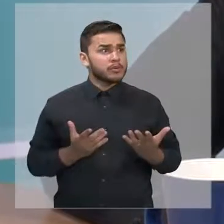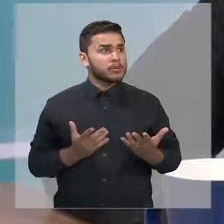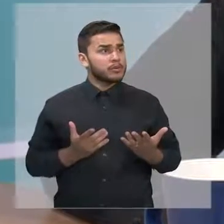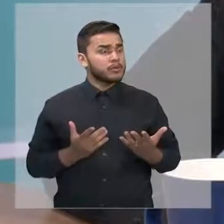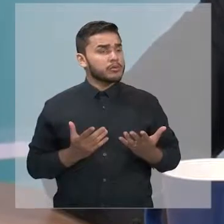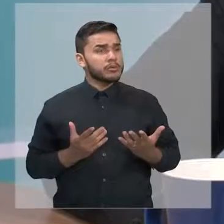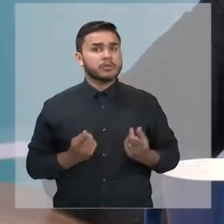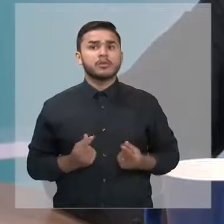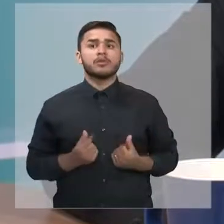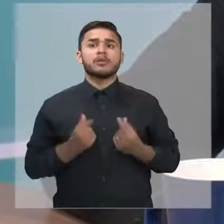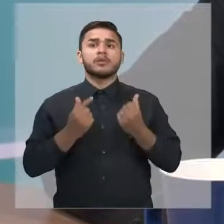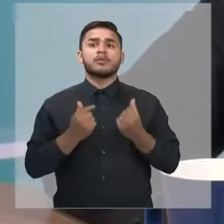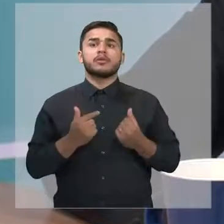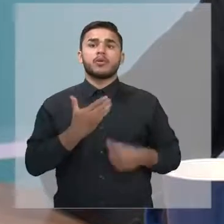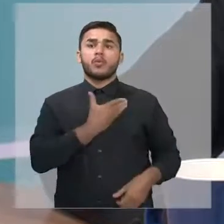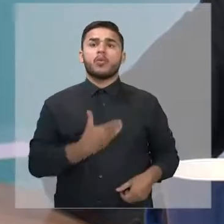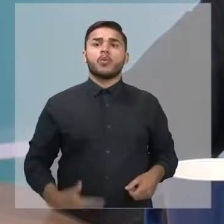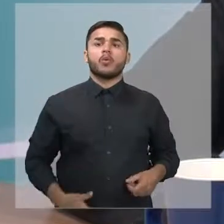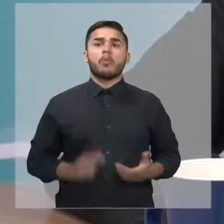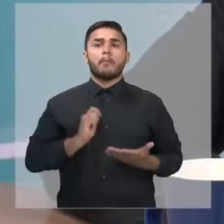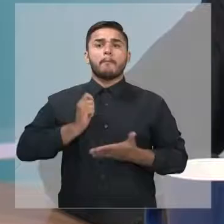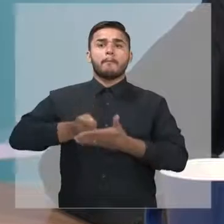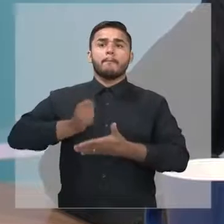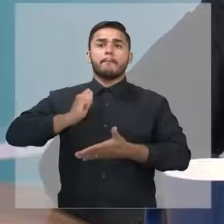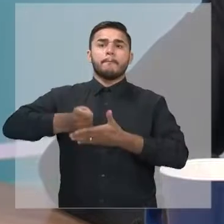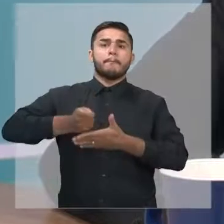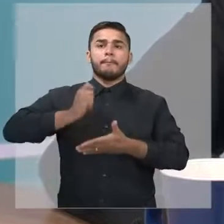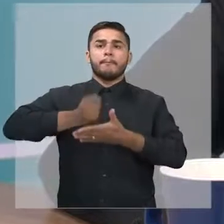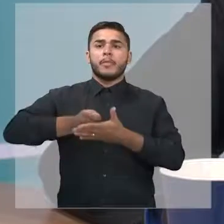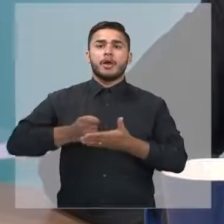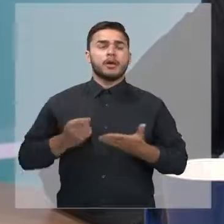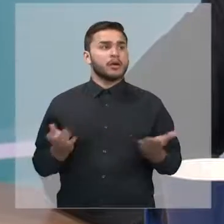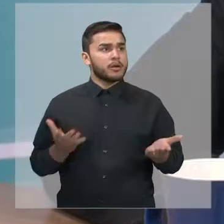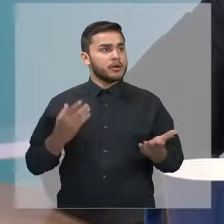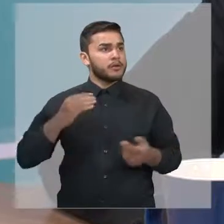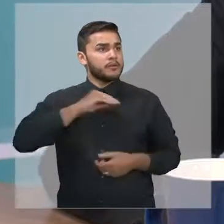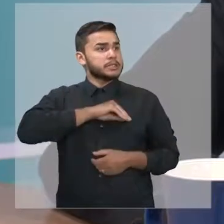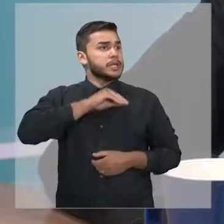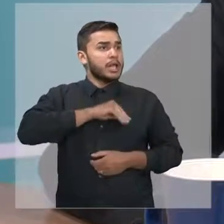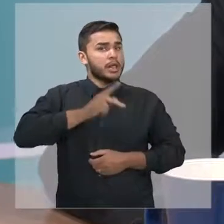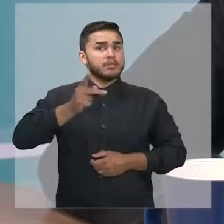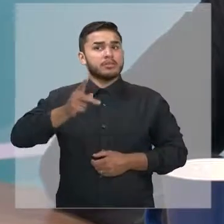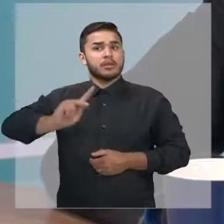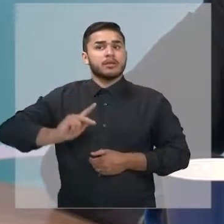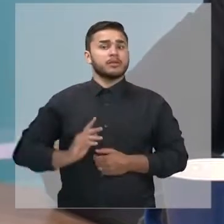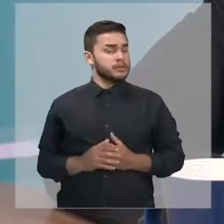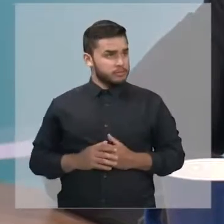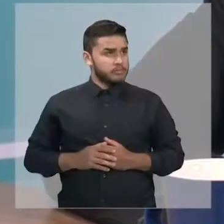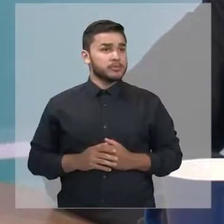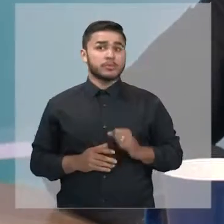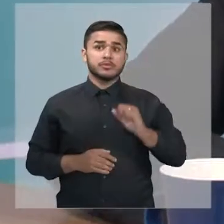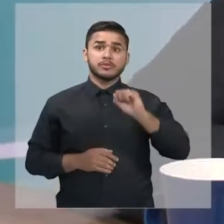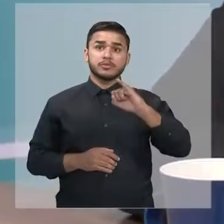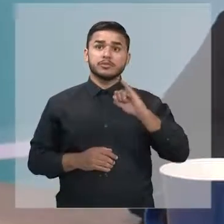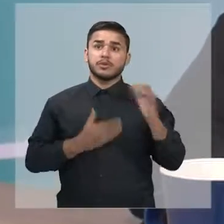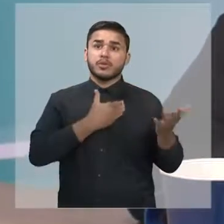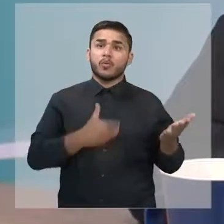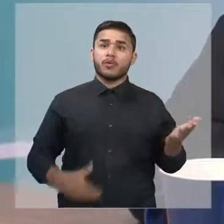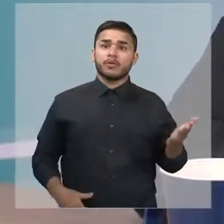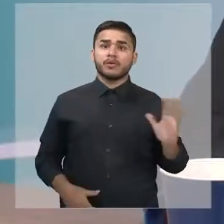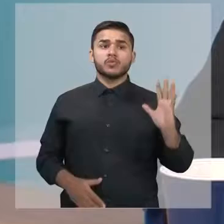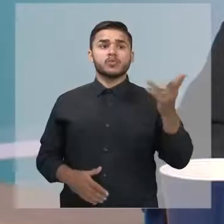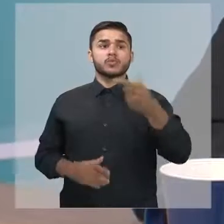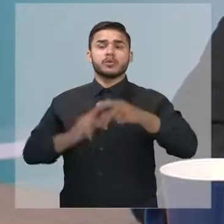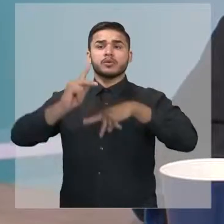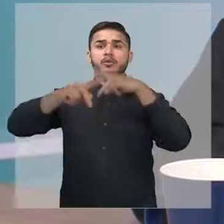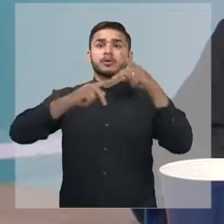da disponibilidade do cidadão que paga. Todo o dinheiro público, ele provém do bolso de cada contribuinte e ele tem que ser